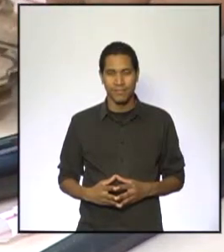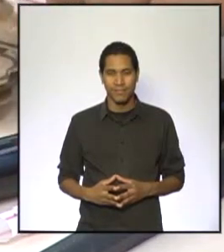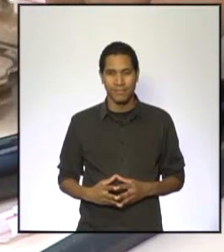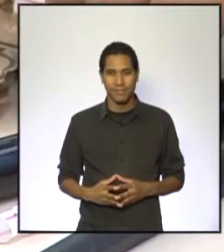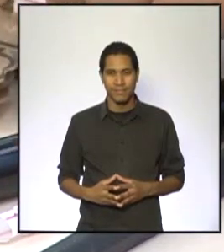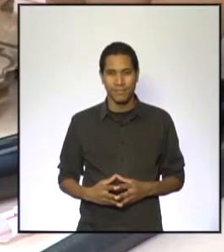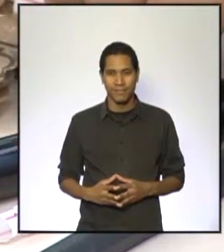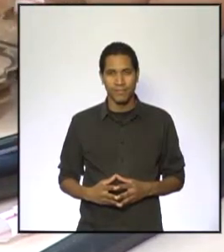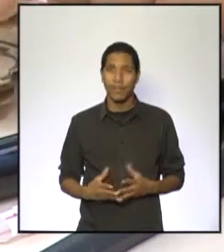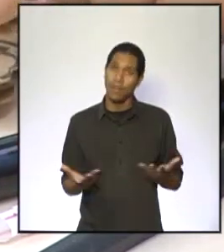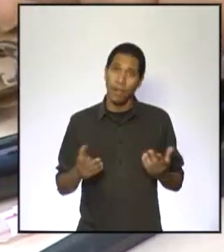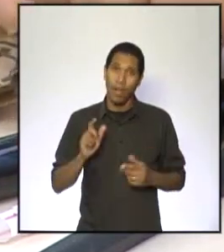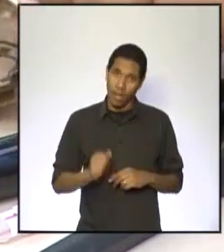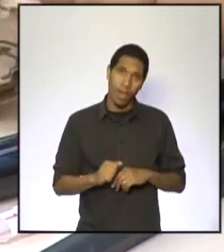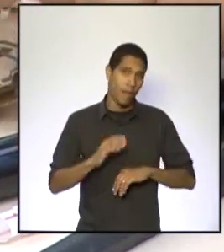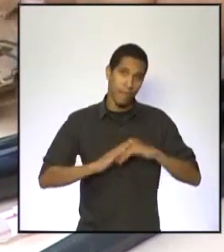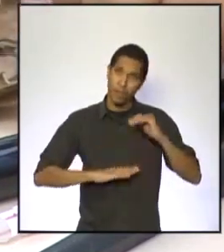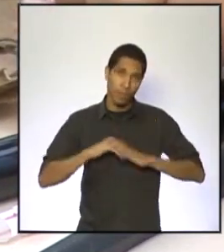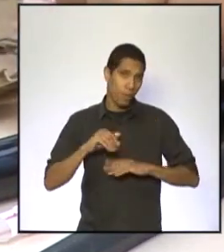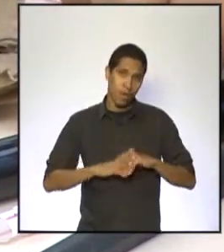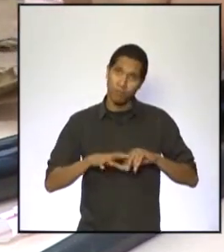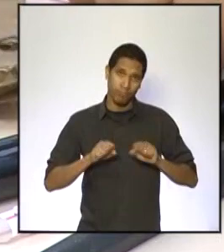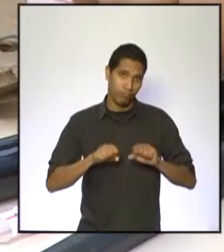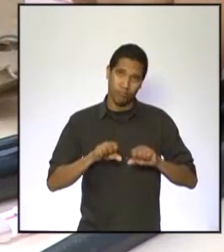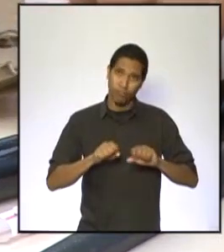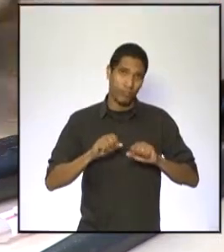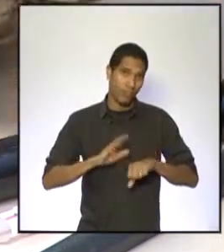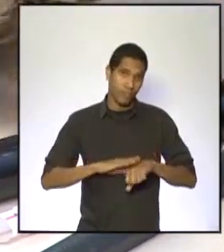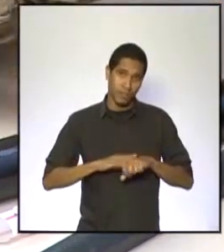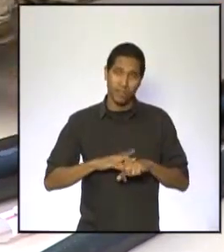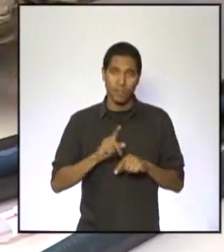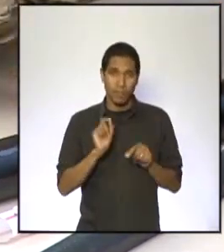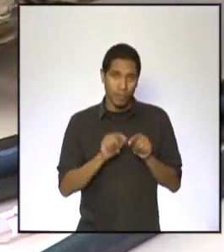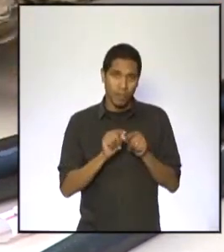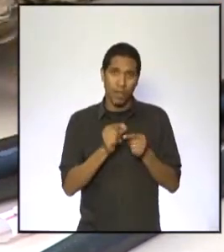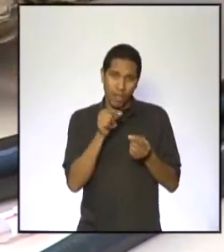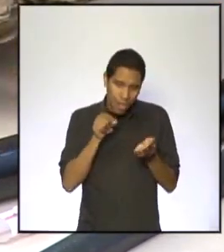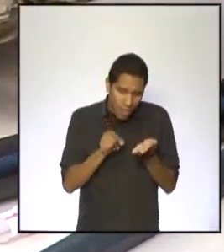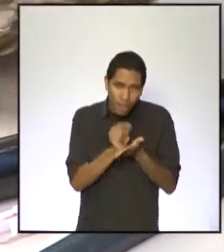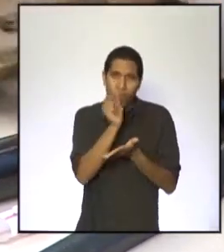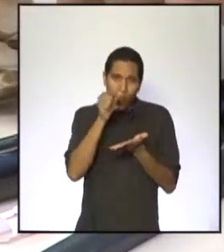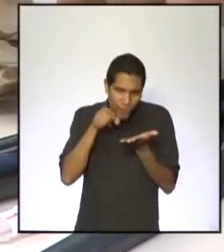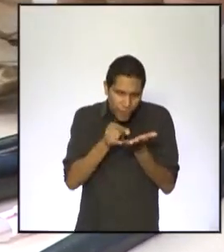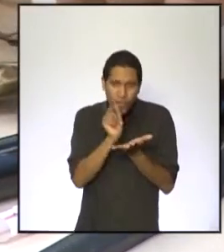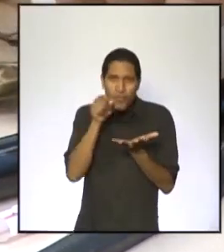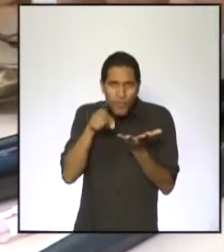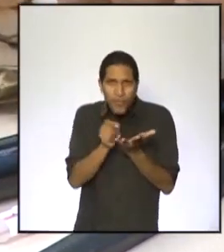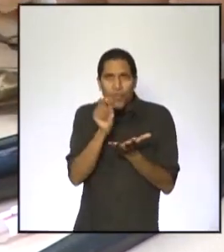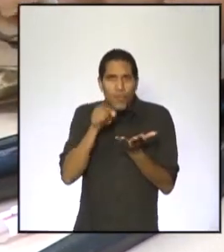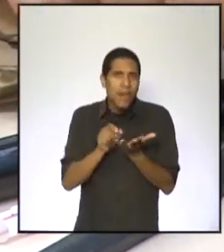Agora vem um trabalho manual, né, de você poder encaixar, então, o barbante